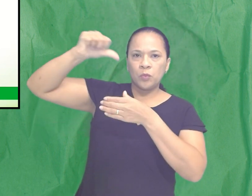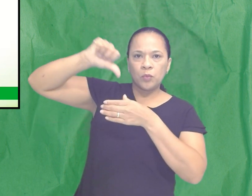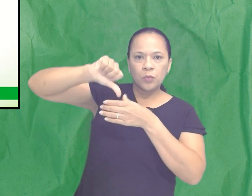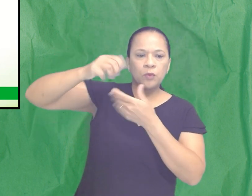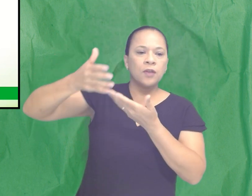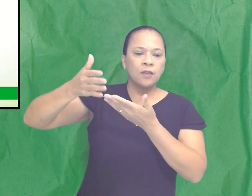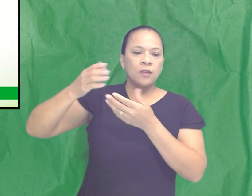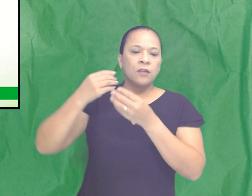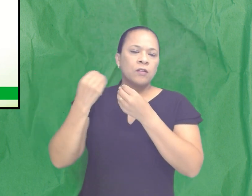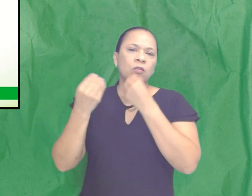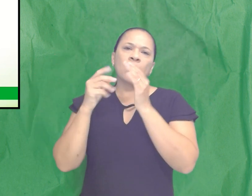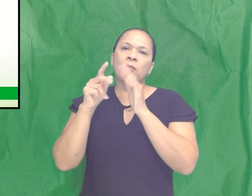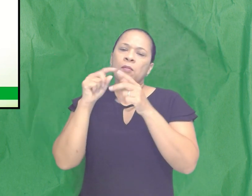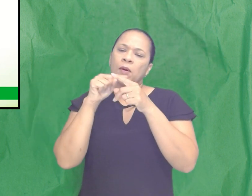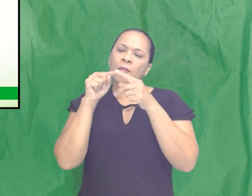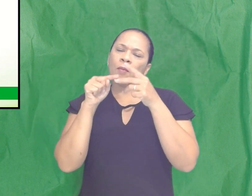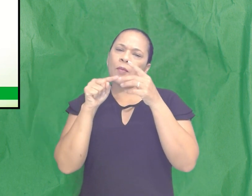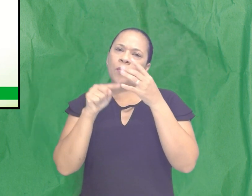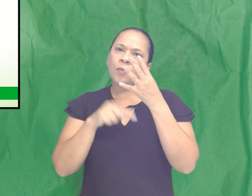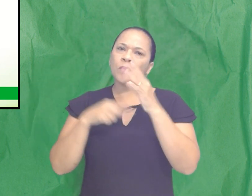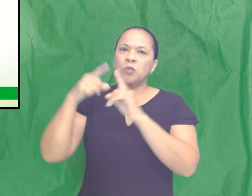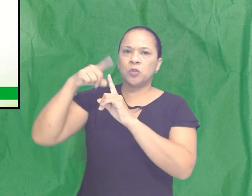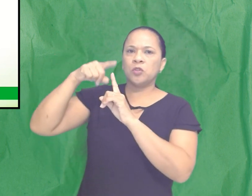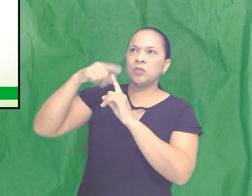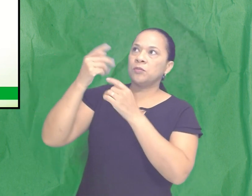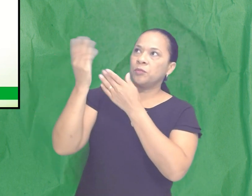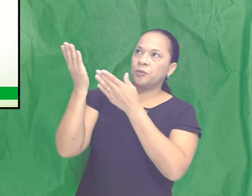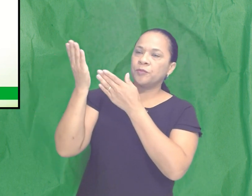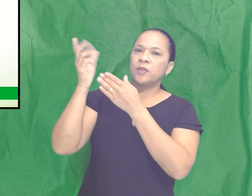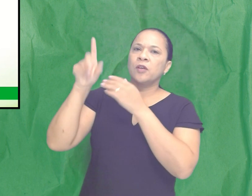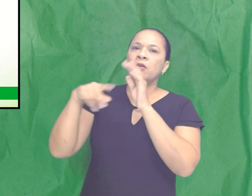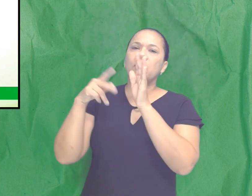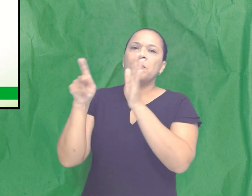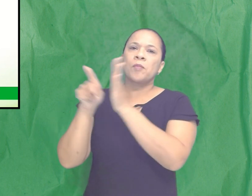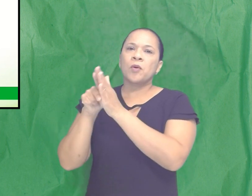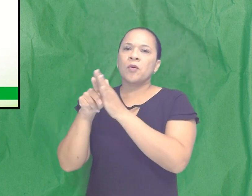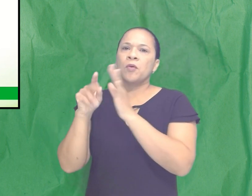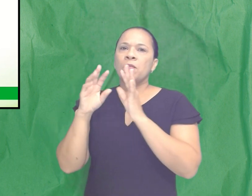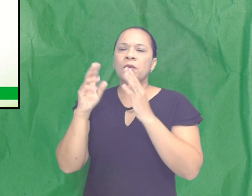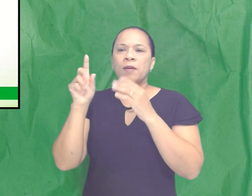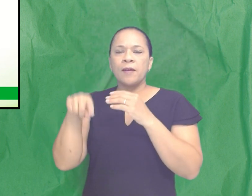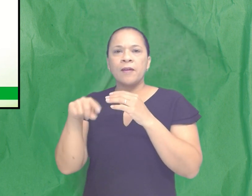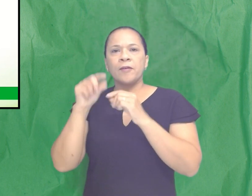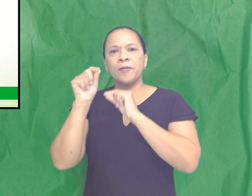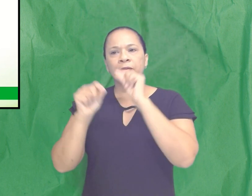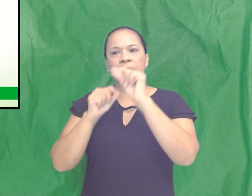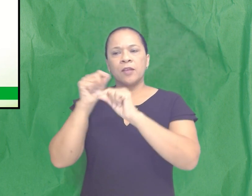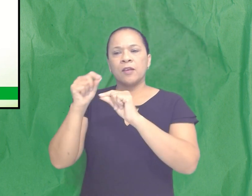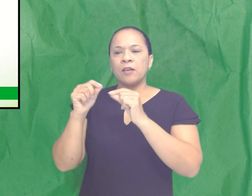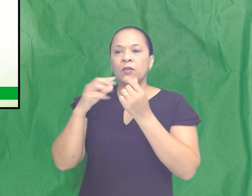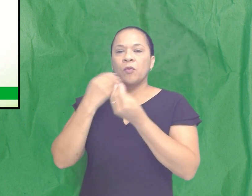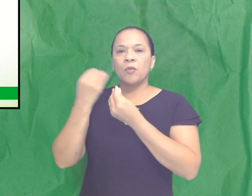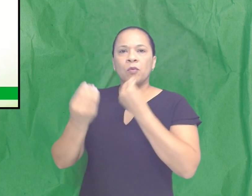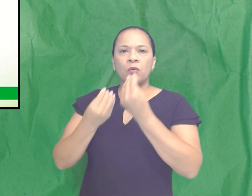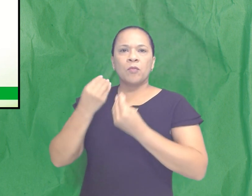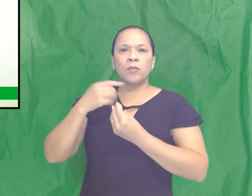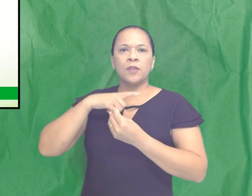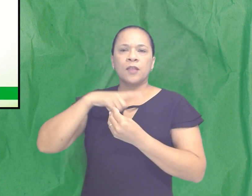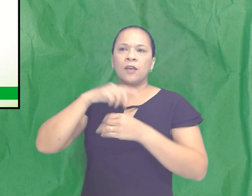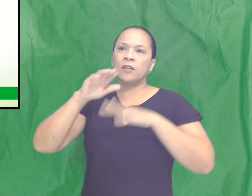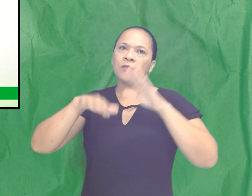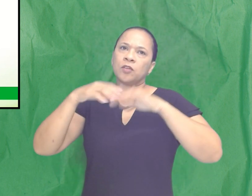do fármaco. Essas propriedades que irão definir a sua forma. Será